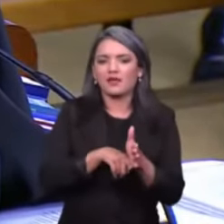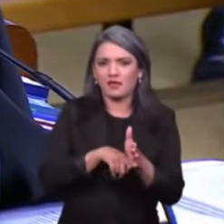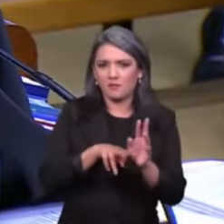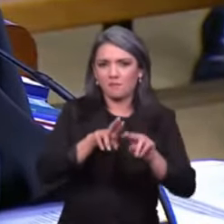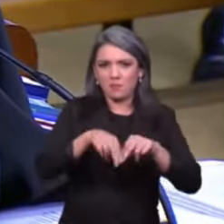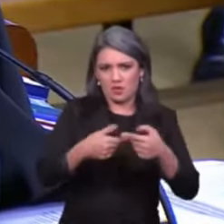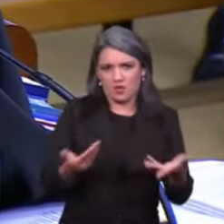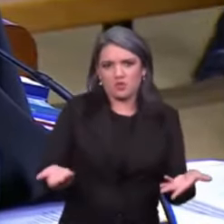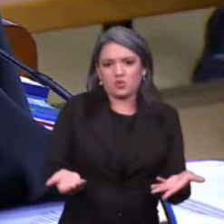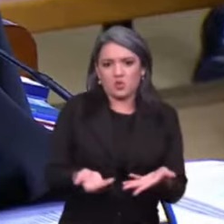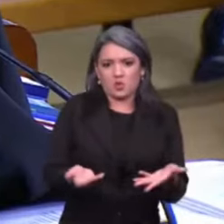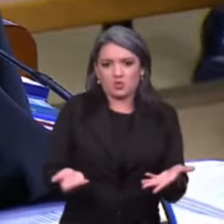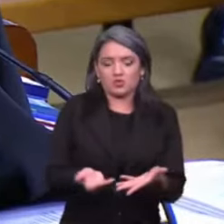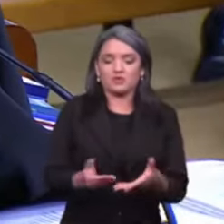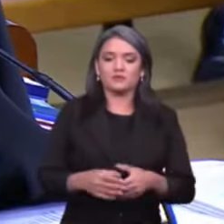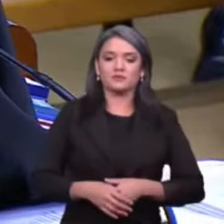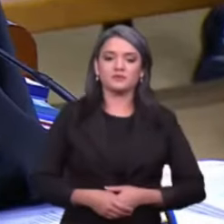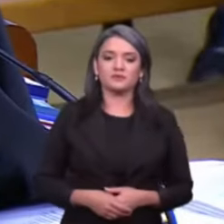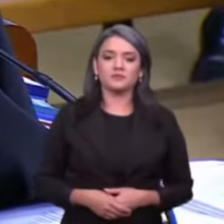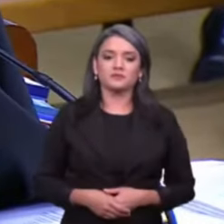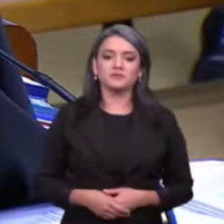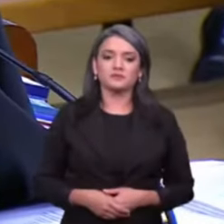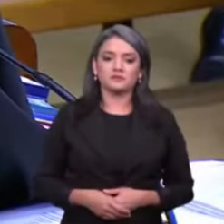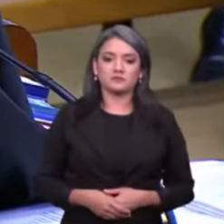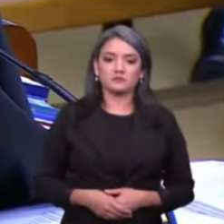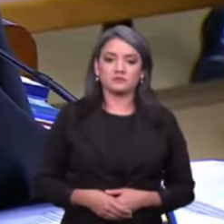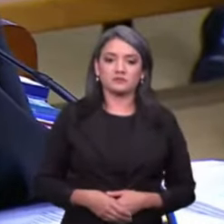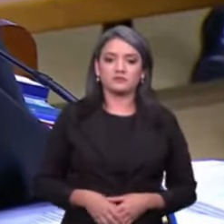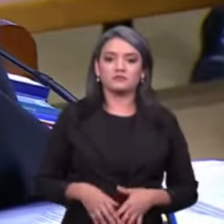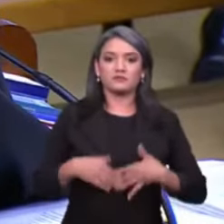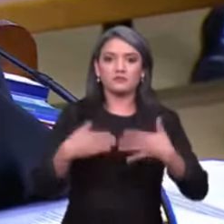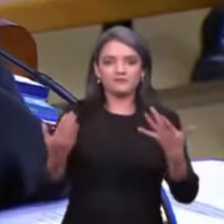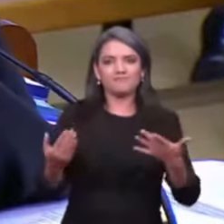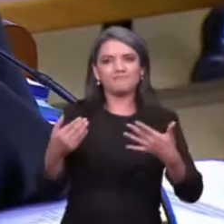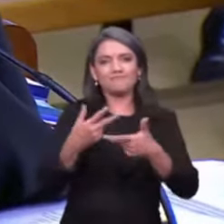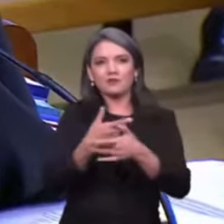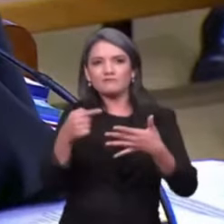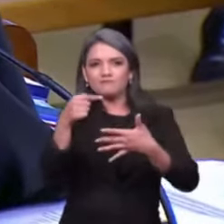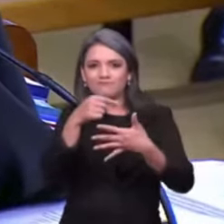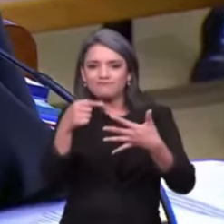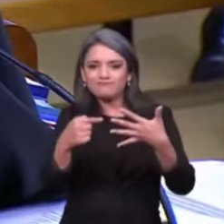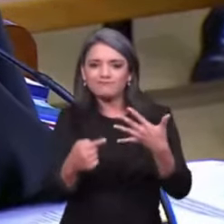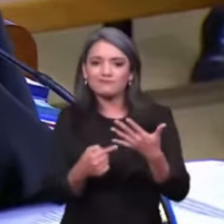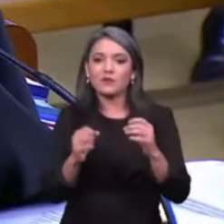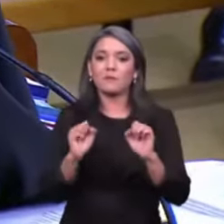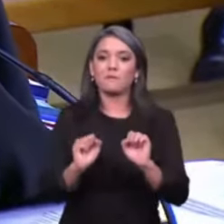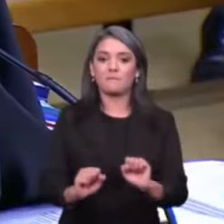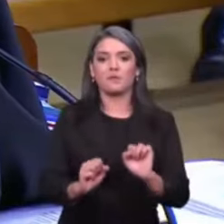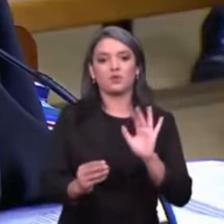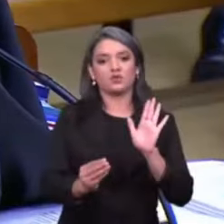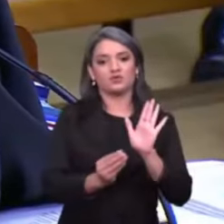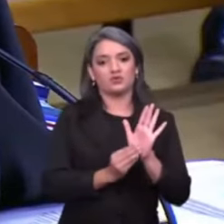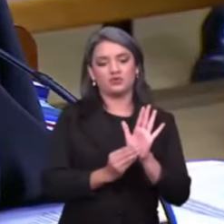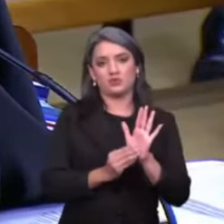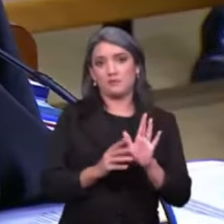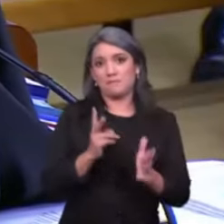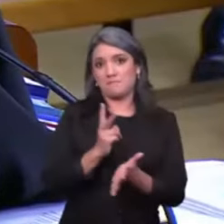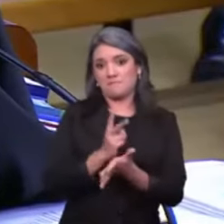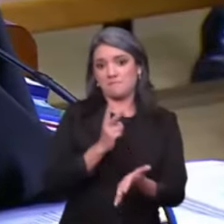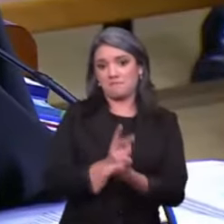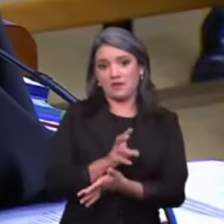entendo, adianto que essas questões todas nós poderíamos salvaguardar, independente de declarar